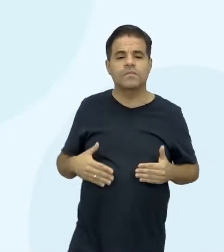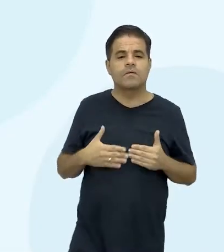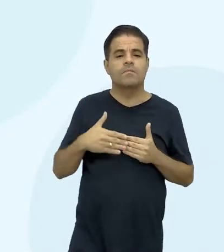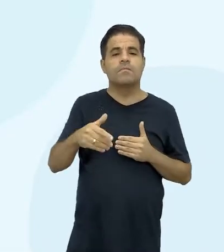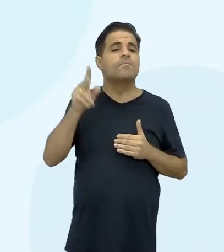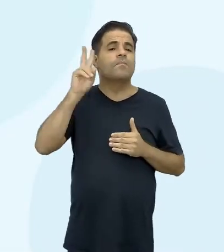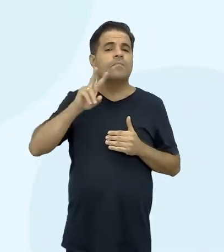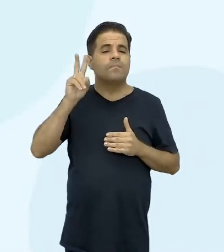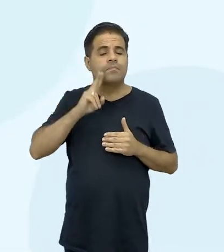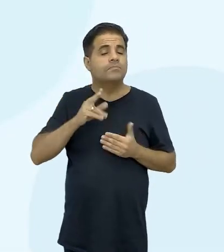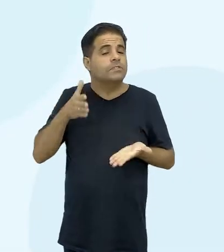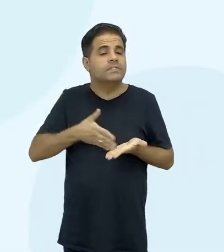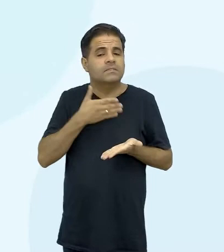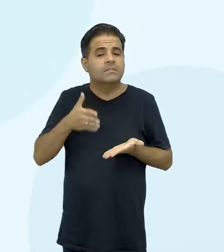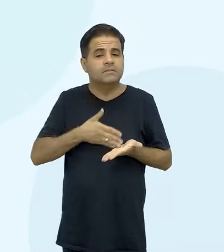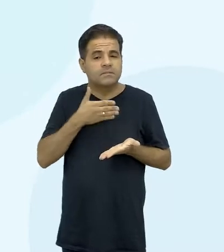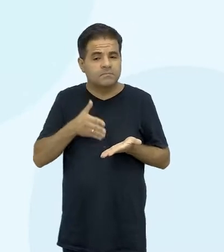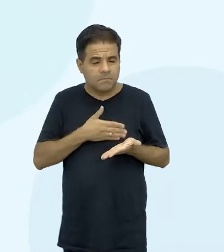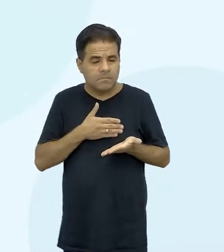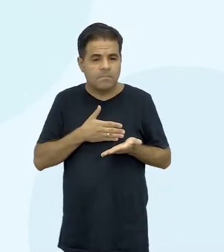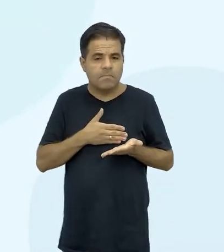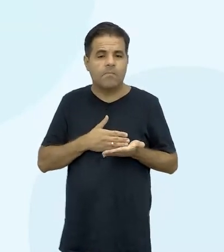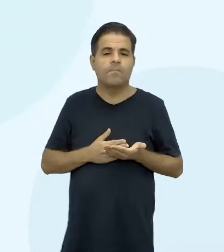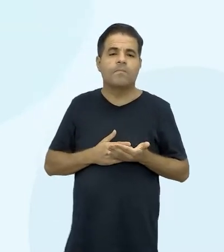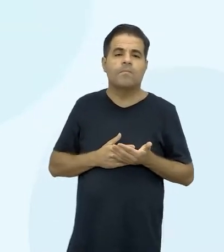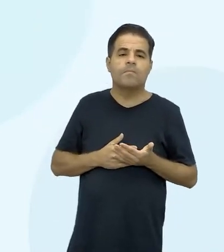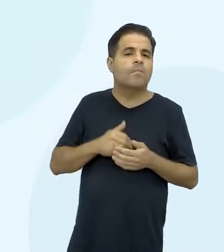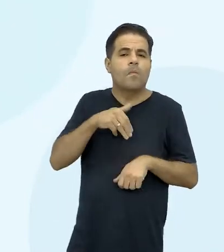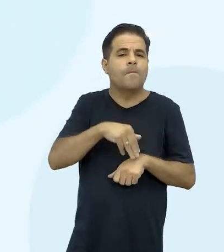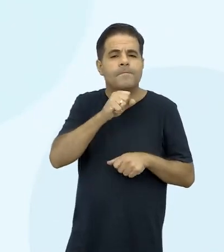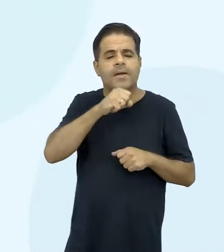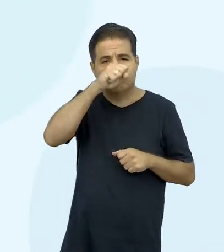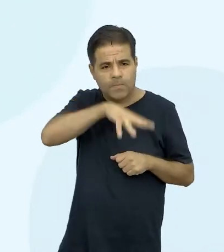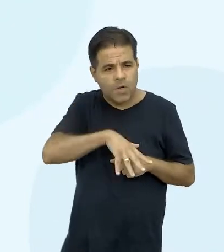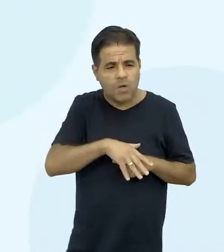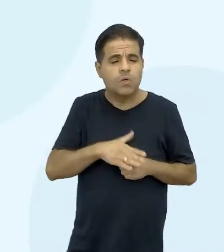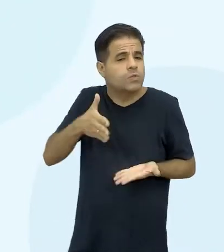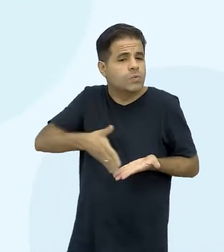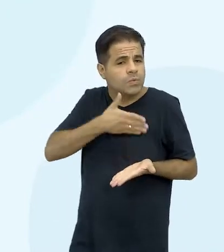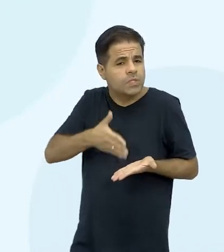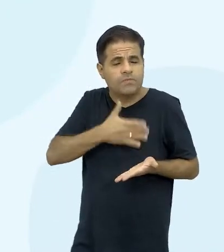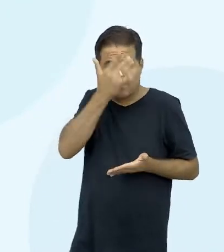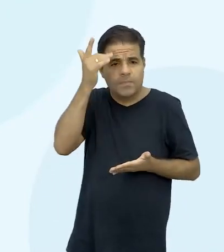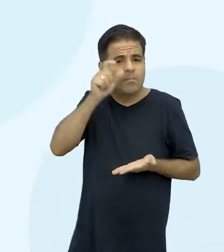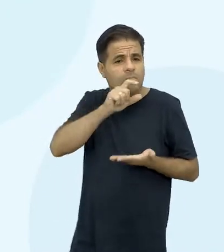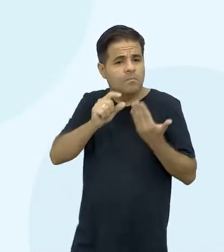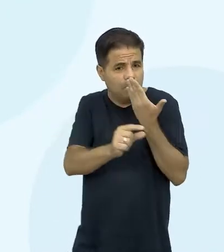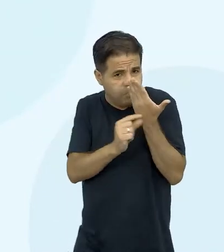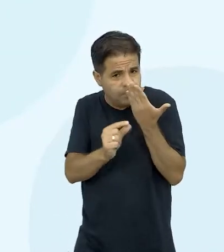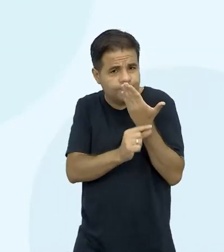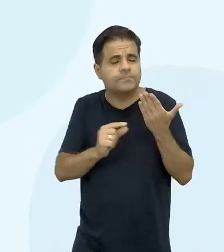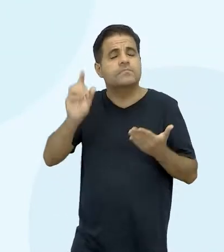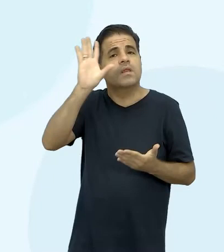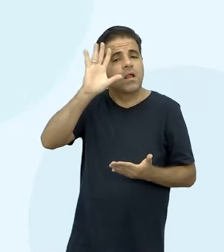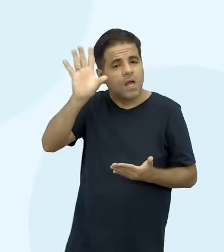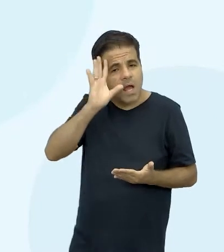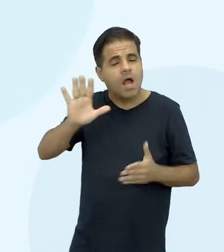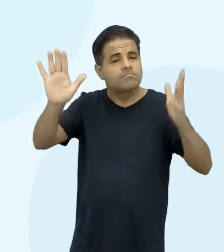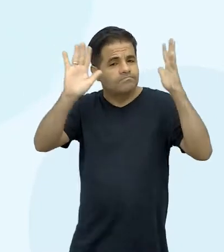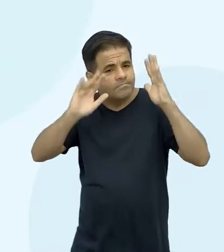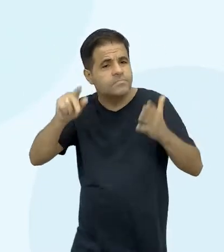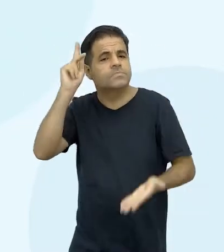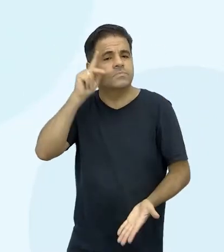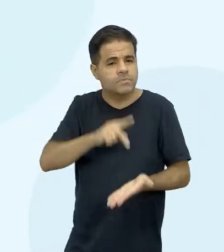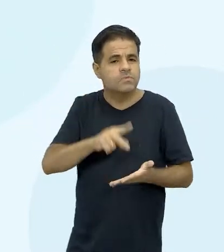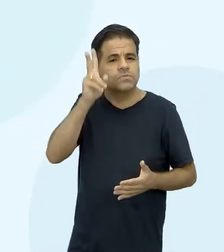a história desse livro. O Mestre Ignorante. Bom, no livro, o autor faz uma reflexão sobre a história real